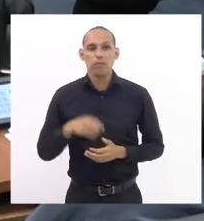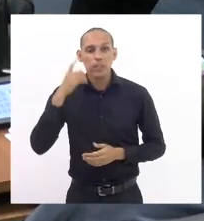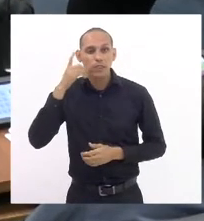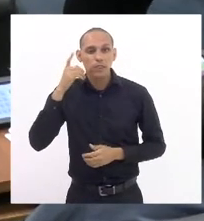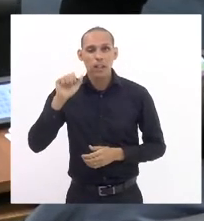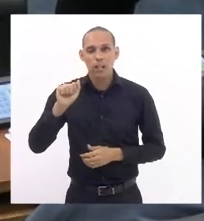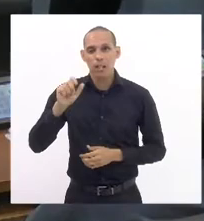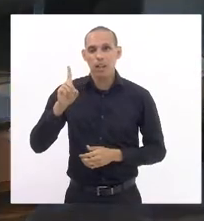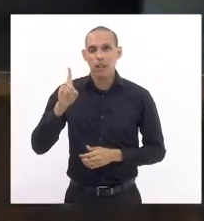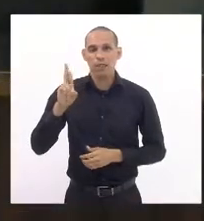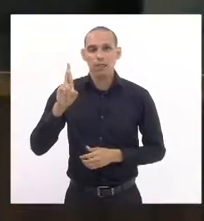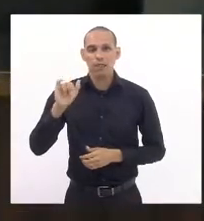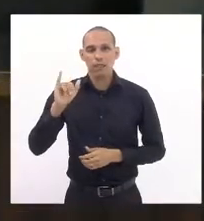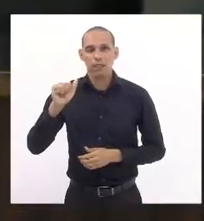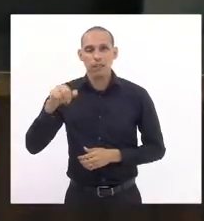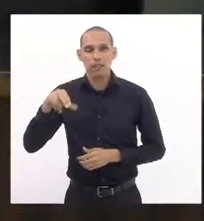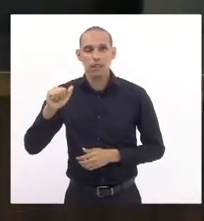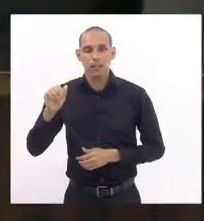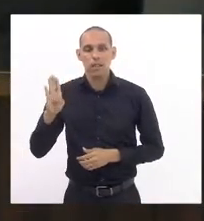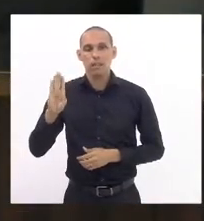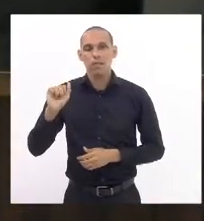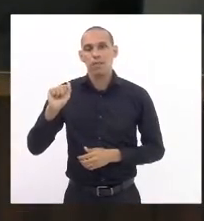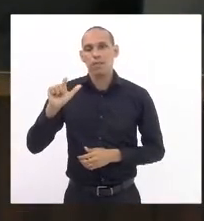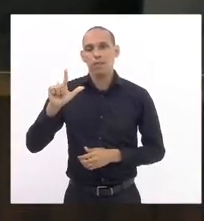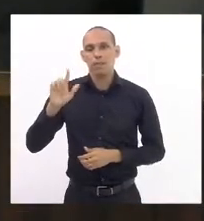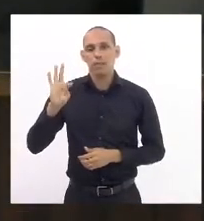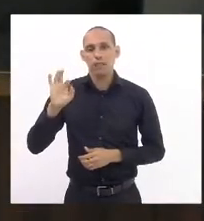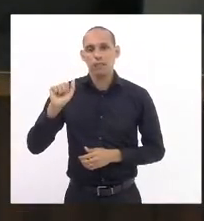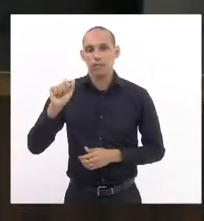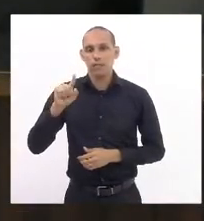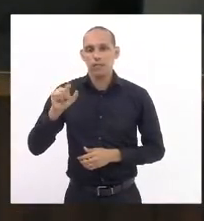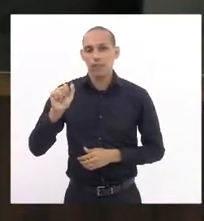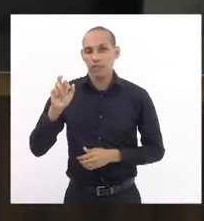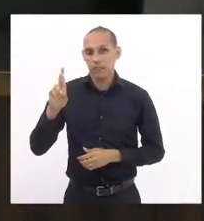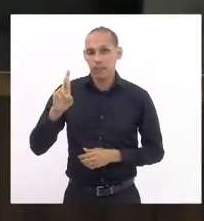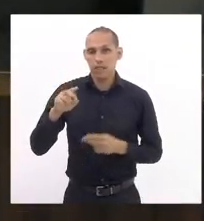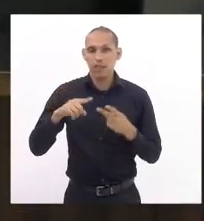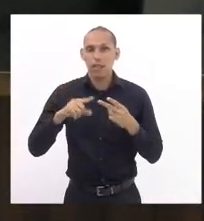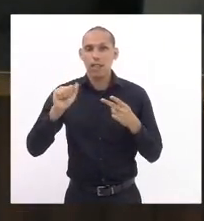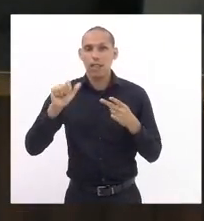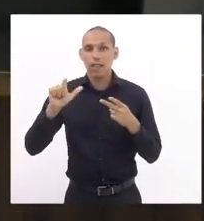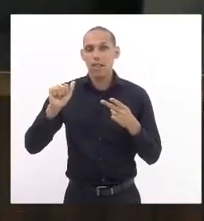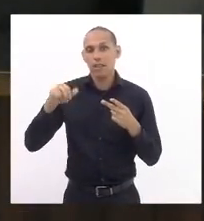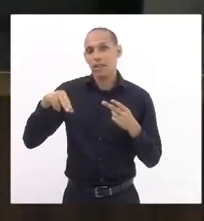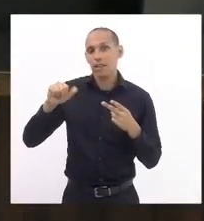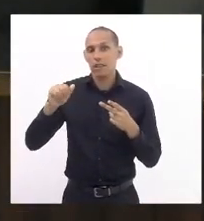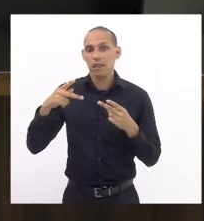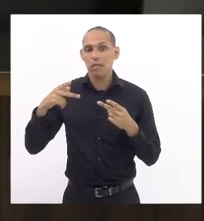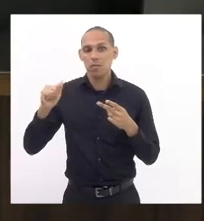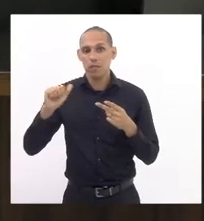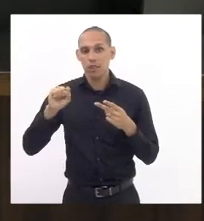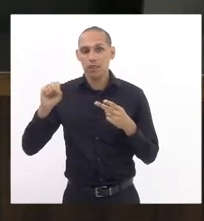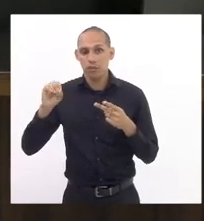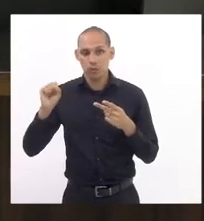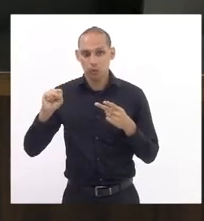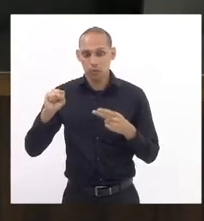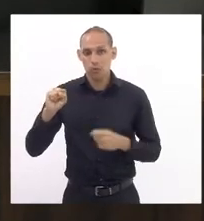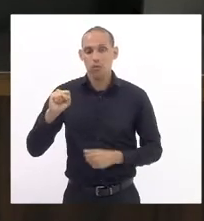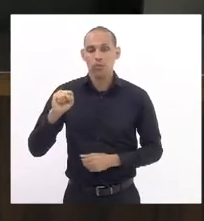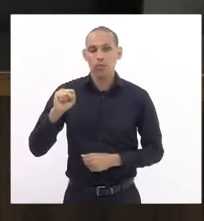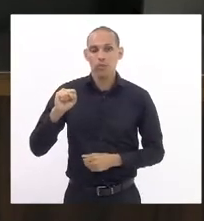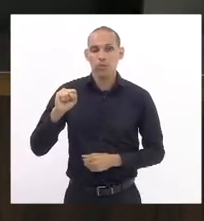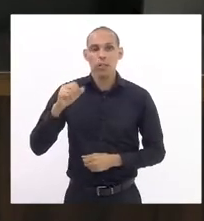Deputada Adriana Baltazar, deputada Adriana Baltazar, deputada Alana Passos, deputada Alana Passos,